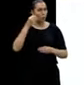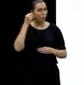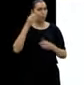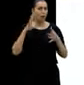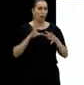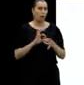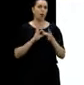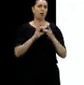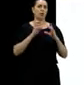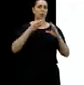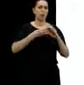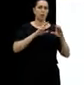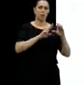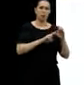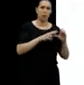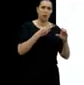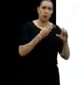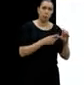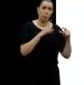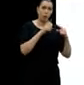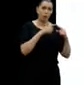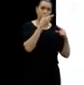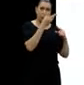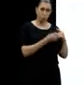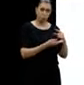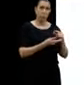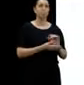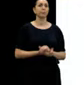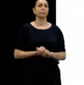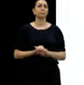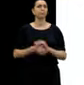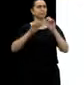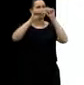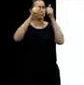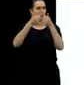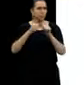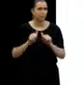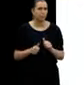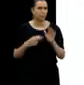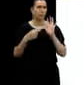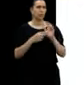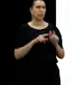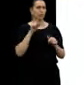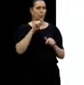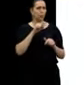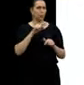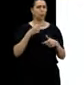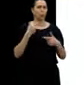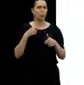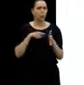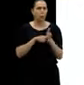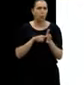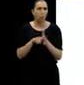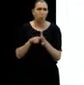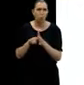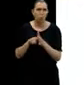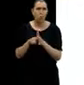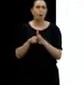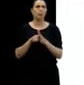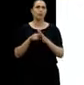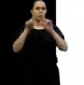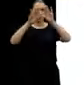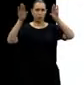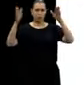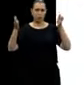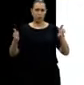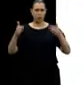as células-tronco mesenquimais. Então, ali na imagem, vocês podem ver que eu estou trabalhando numa cabine,